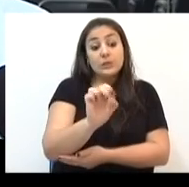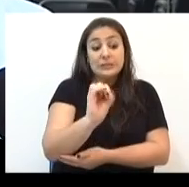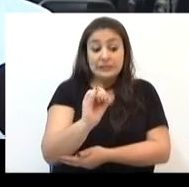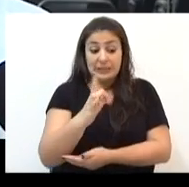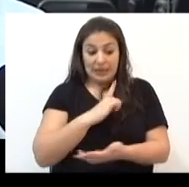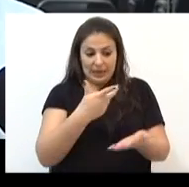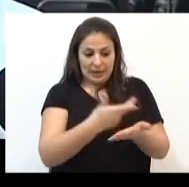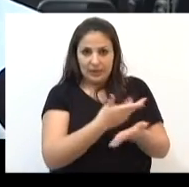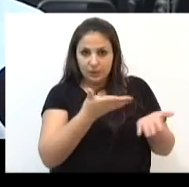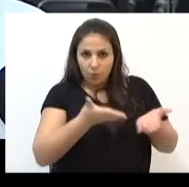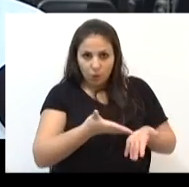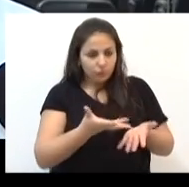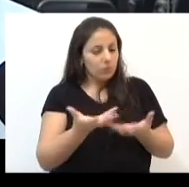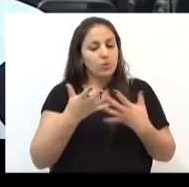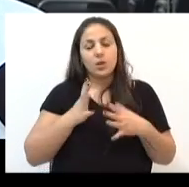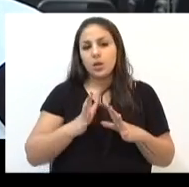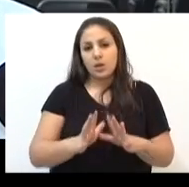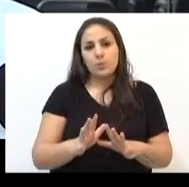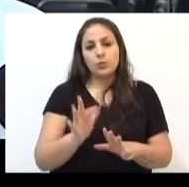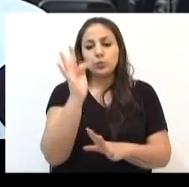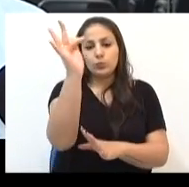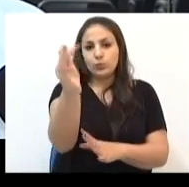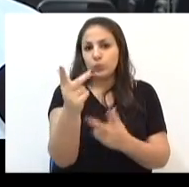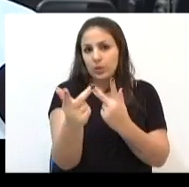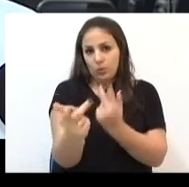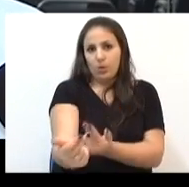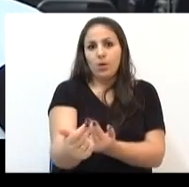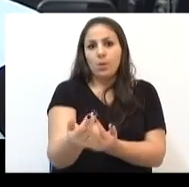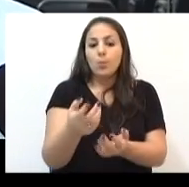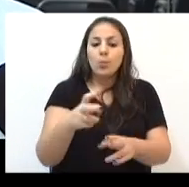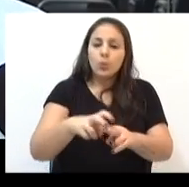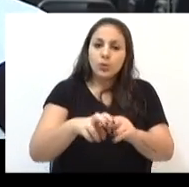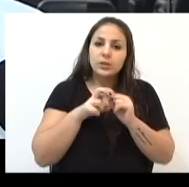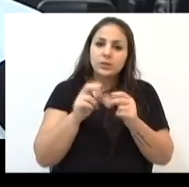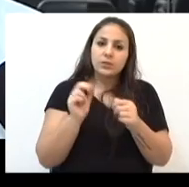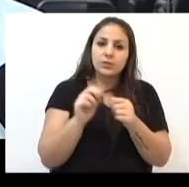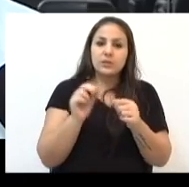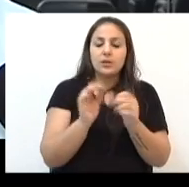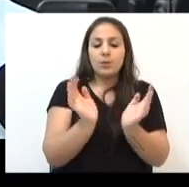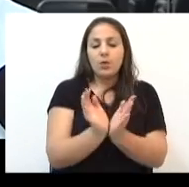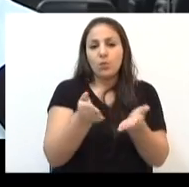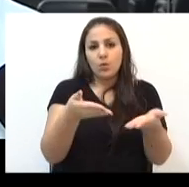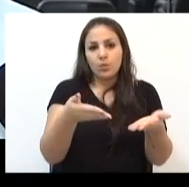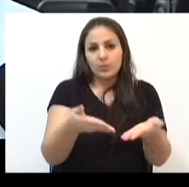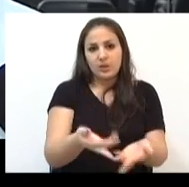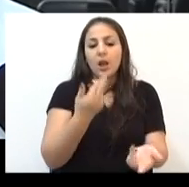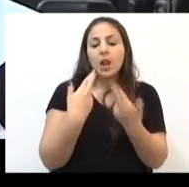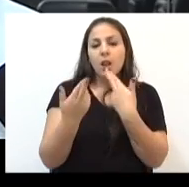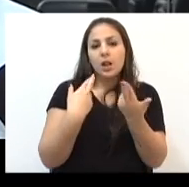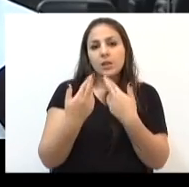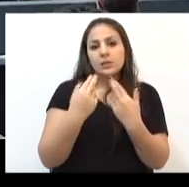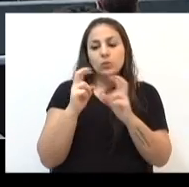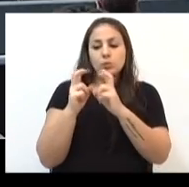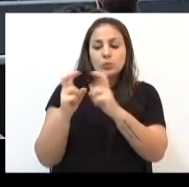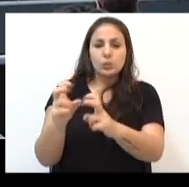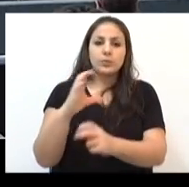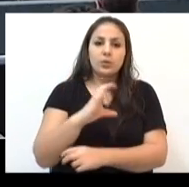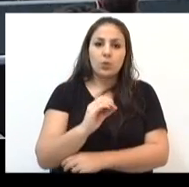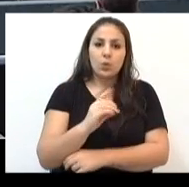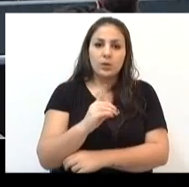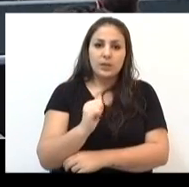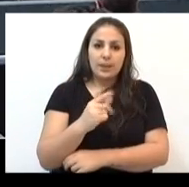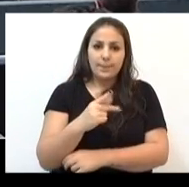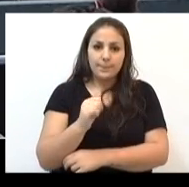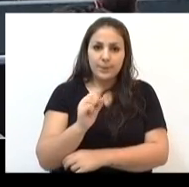hoje. Este é o principal fator da instalação da CPI com relação à frota da Codepas. Para